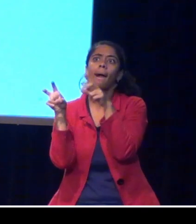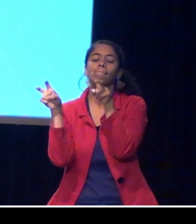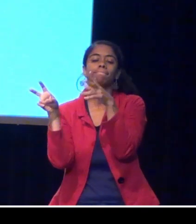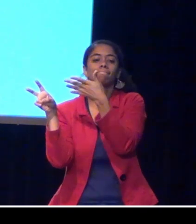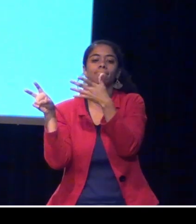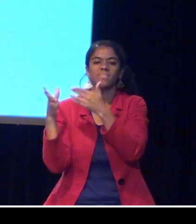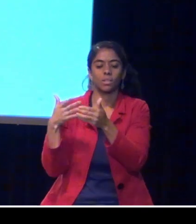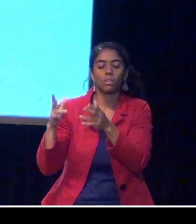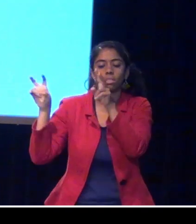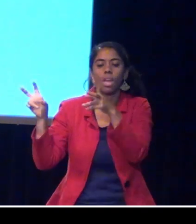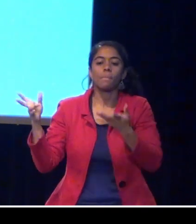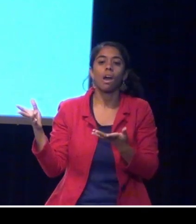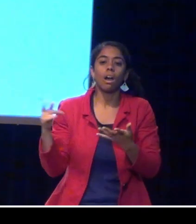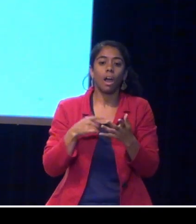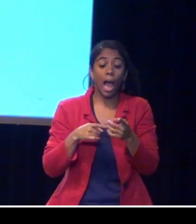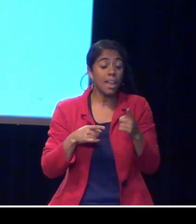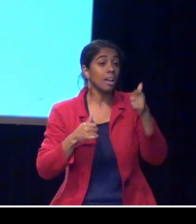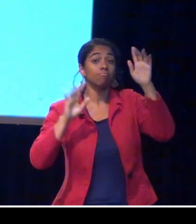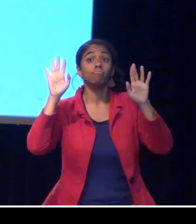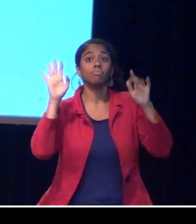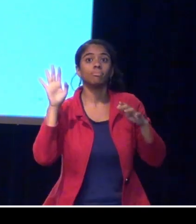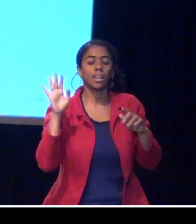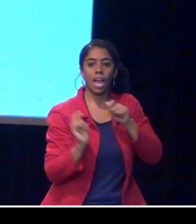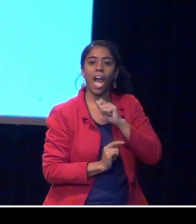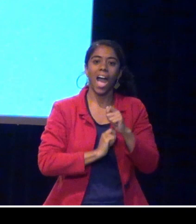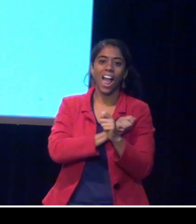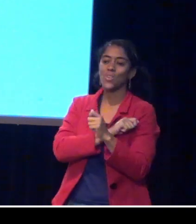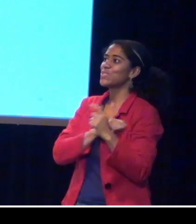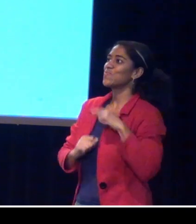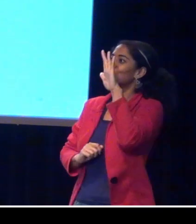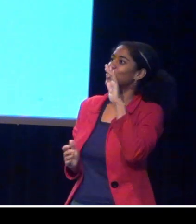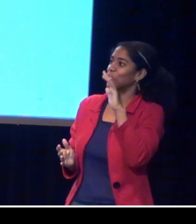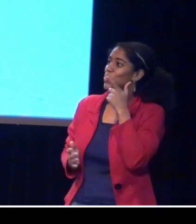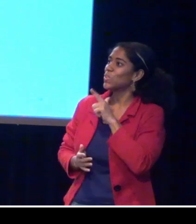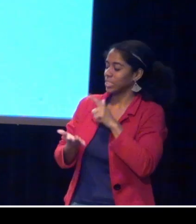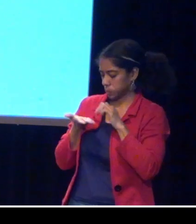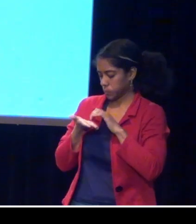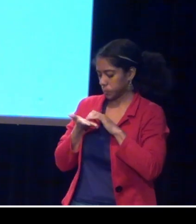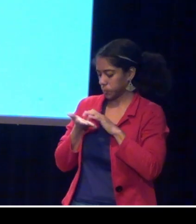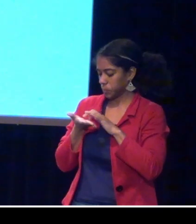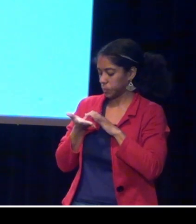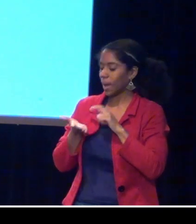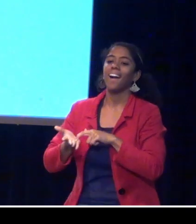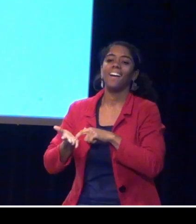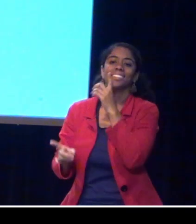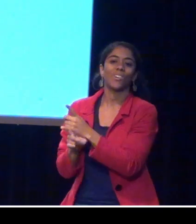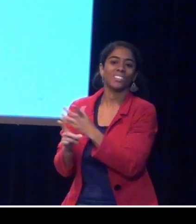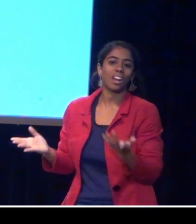vai usar o celular dele como uma ferramenta de busca, para resgatar um conteúdo para ser discutido na sala de